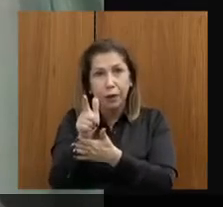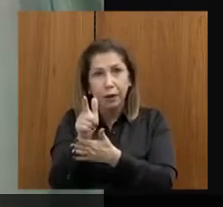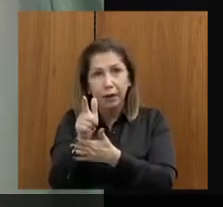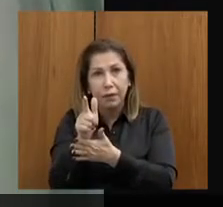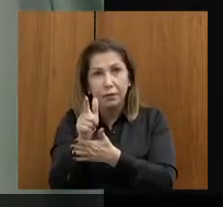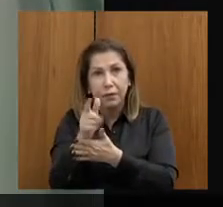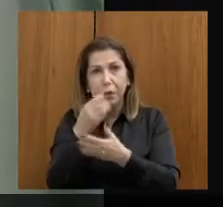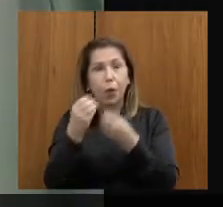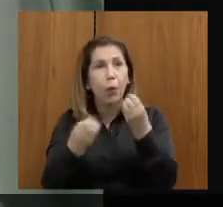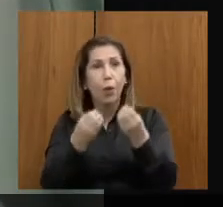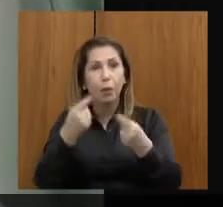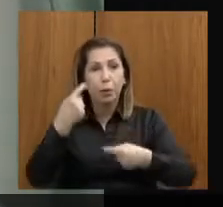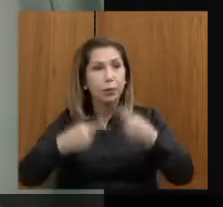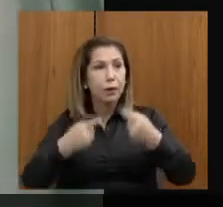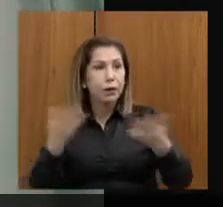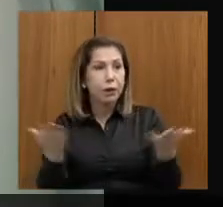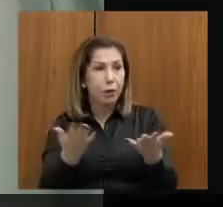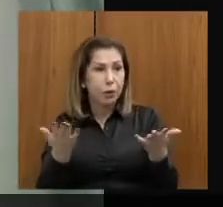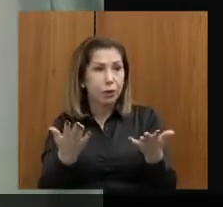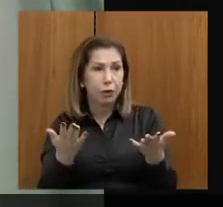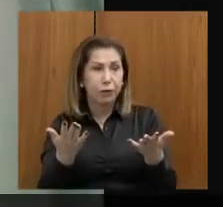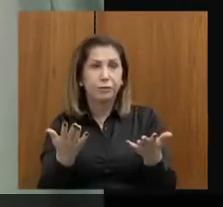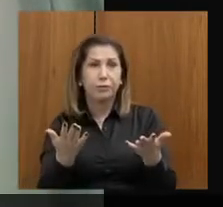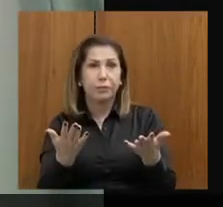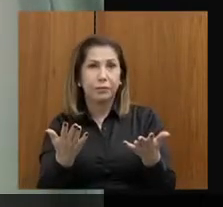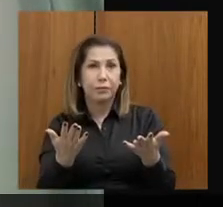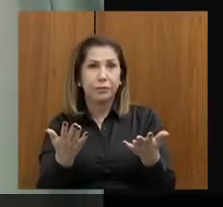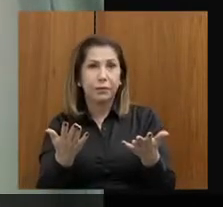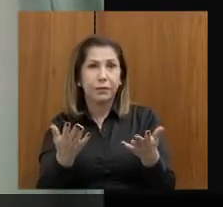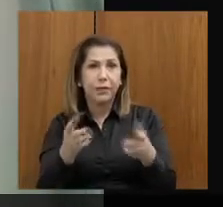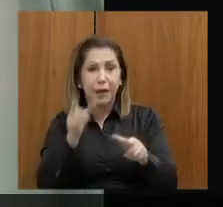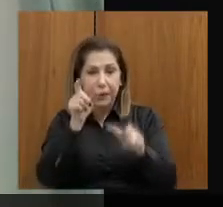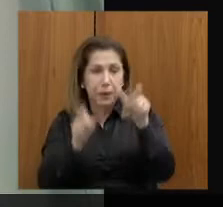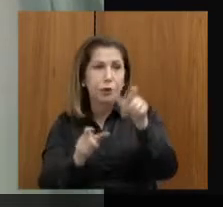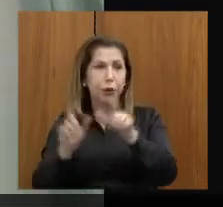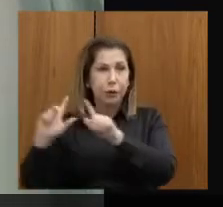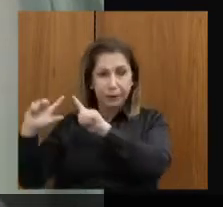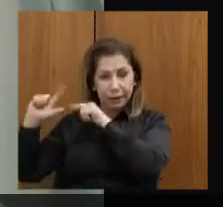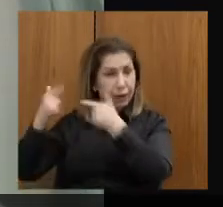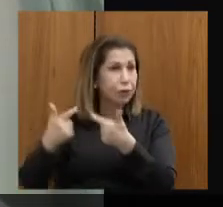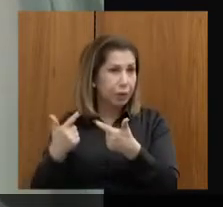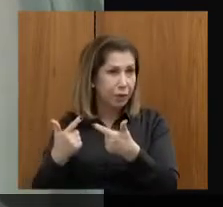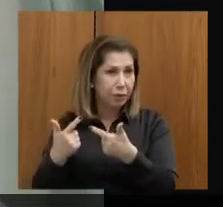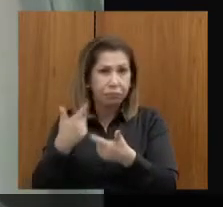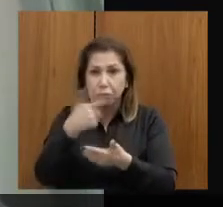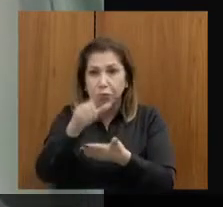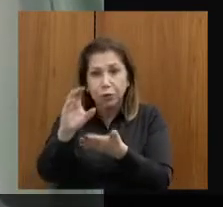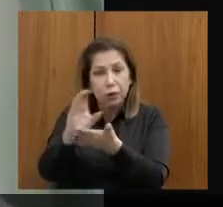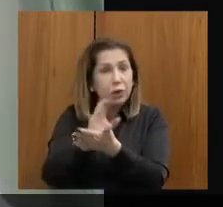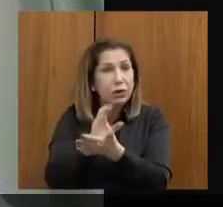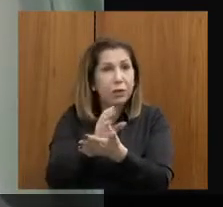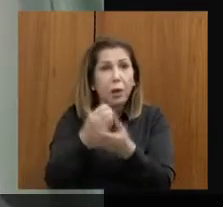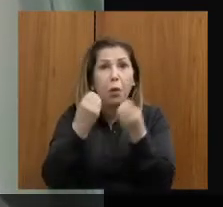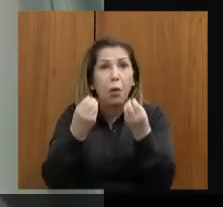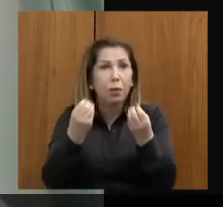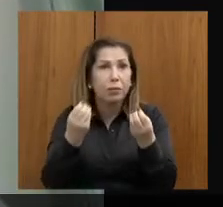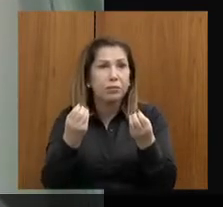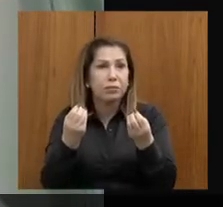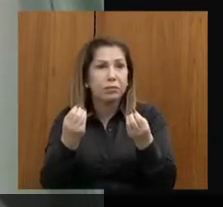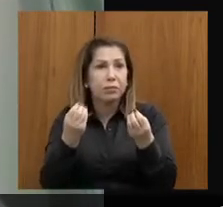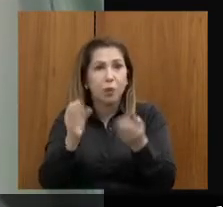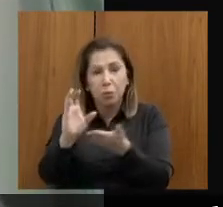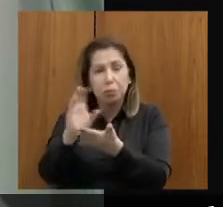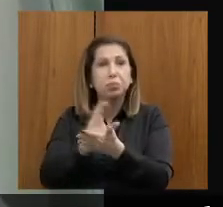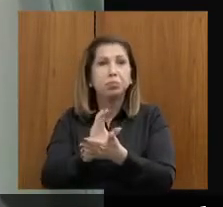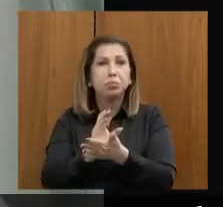Nossa do dia da polícia do volante e fundacional pensamento de desse a diferença